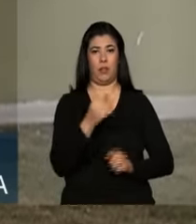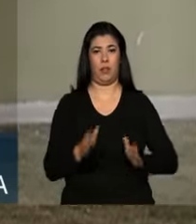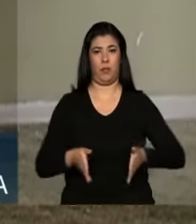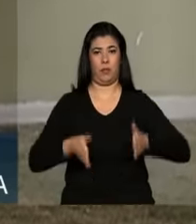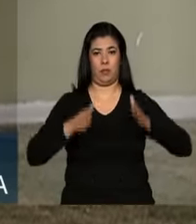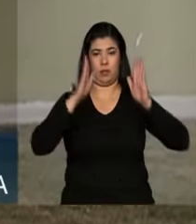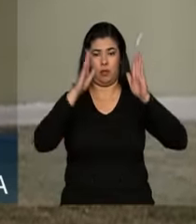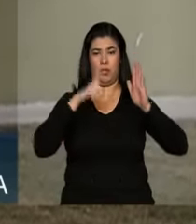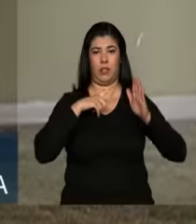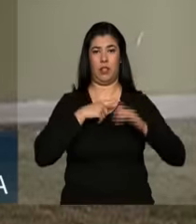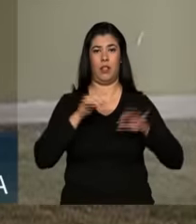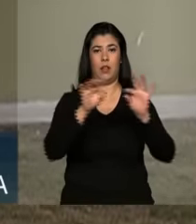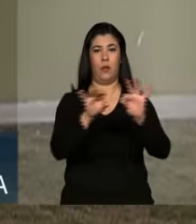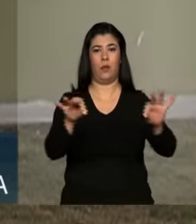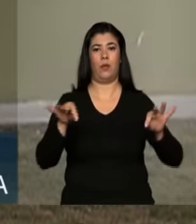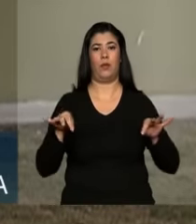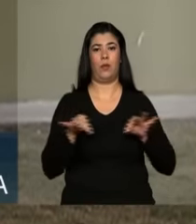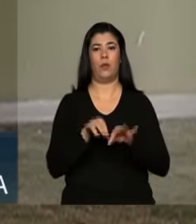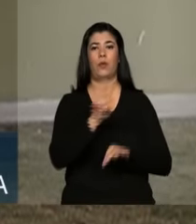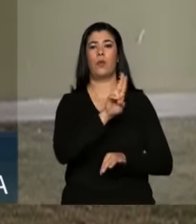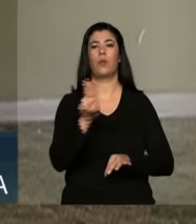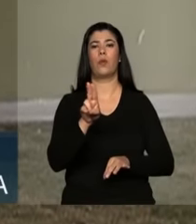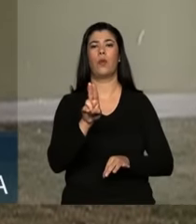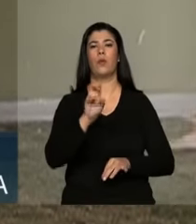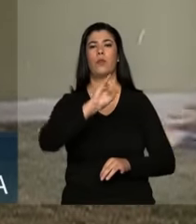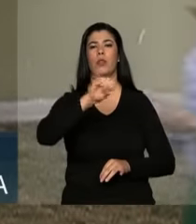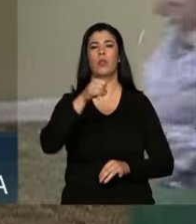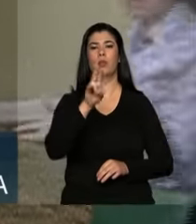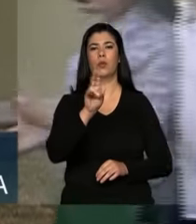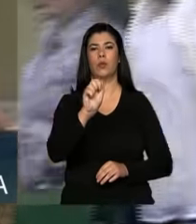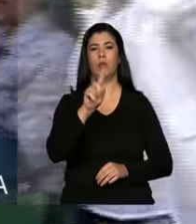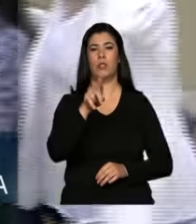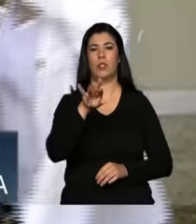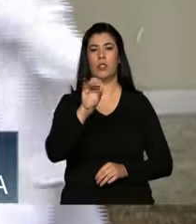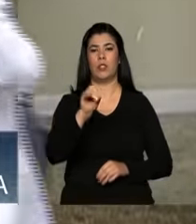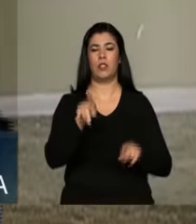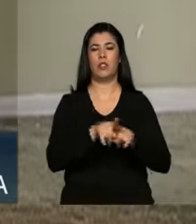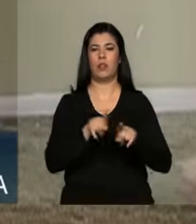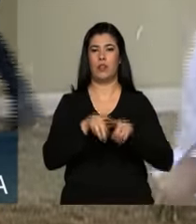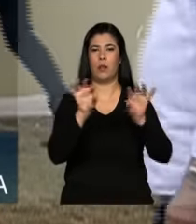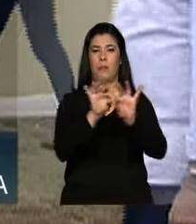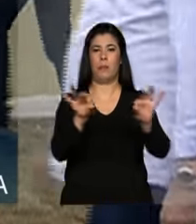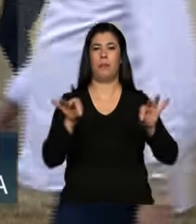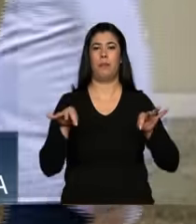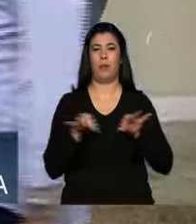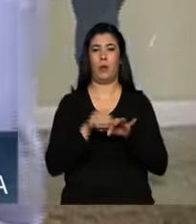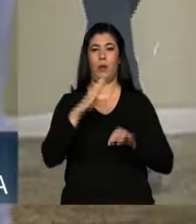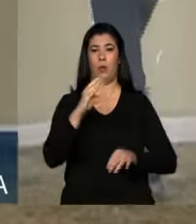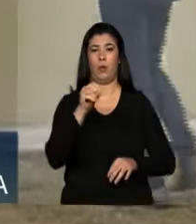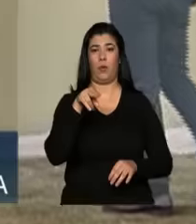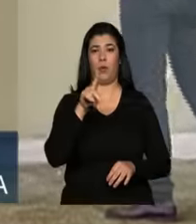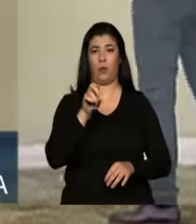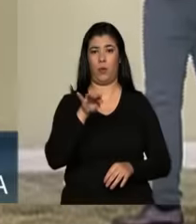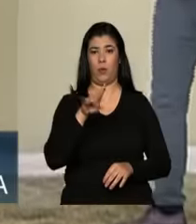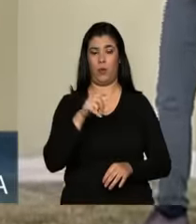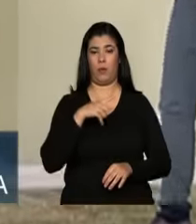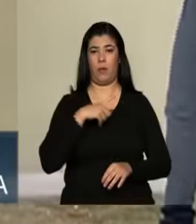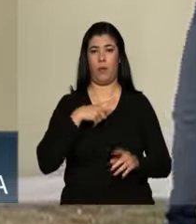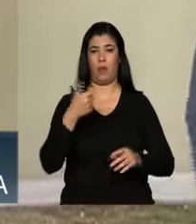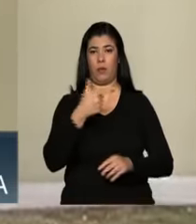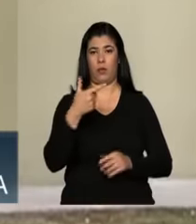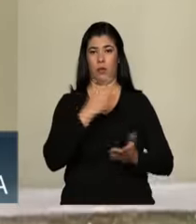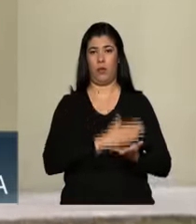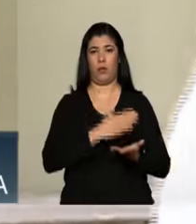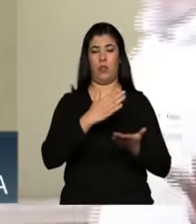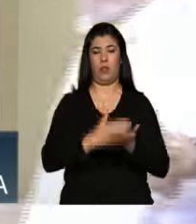habitacionais fazem parte do residencial Juazeiro e o condomínio, assim como os outros condomínios entregues nessa segunda etapa do